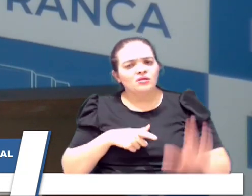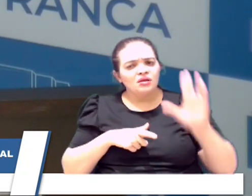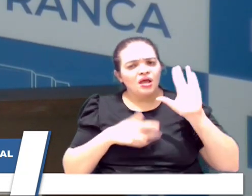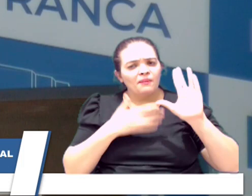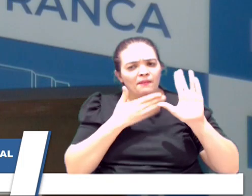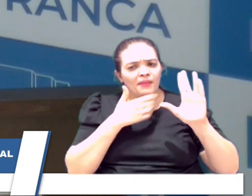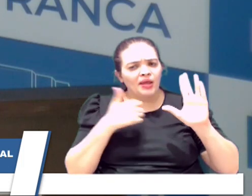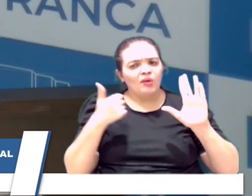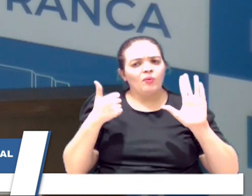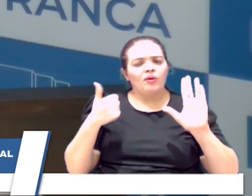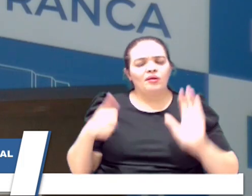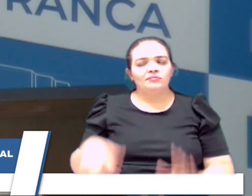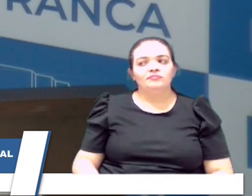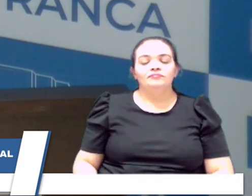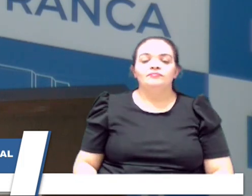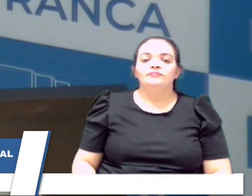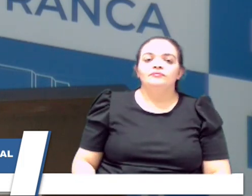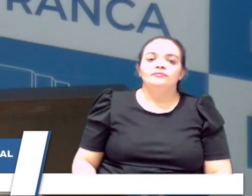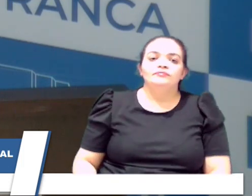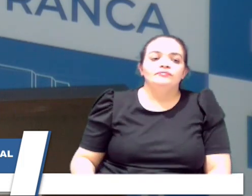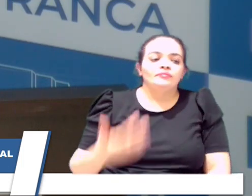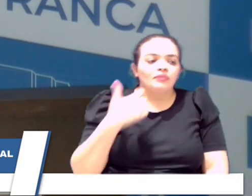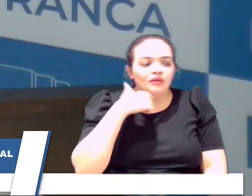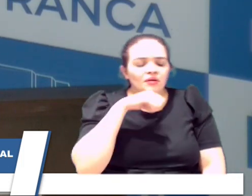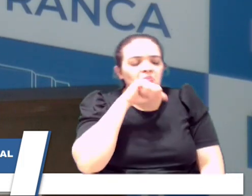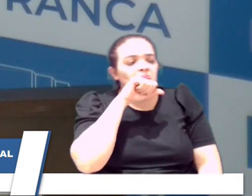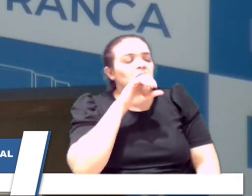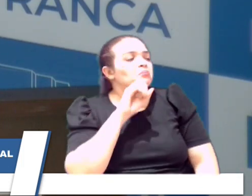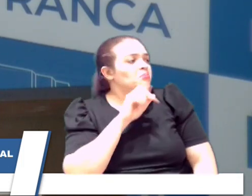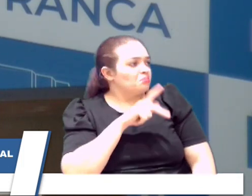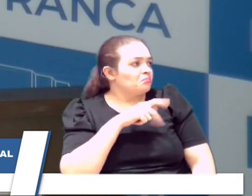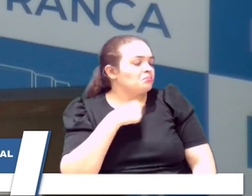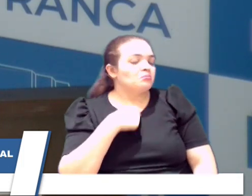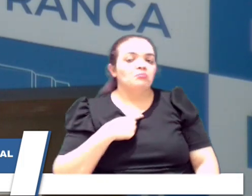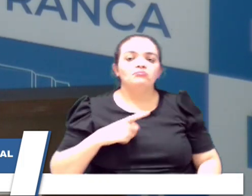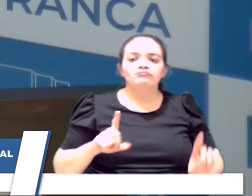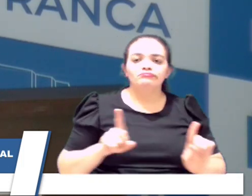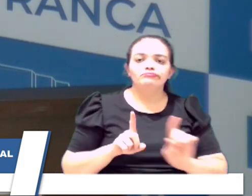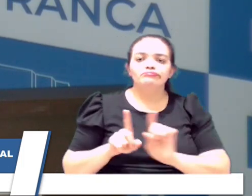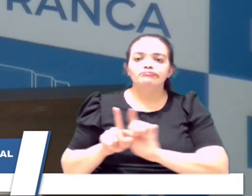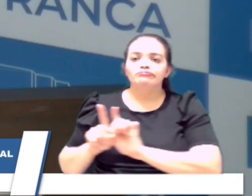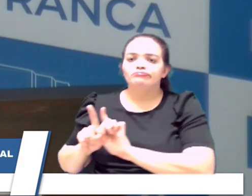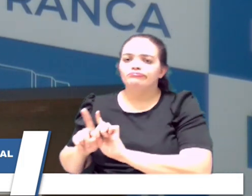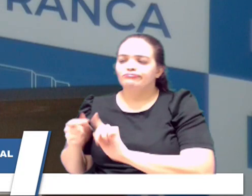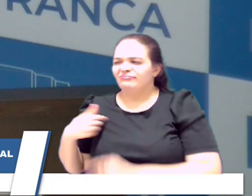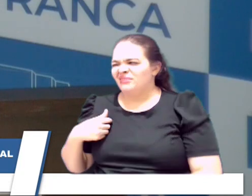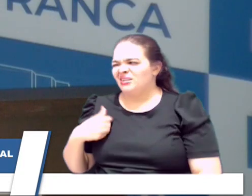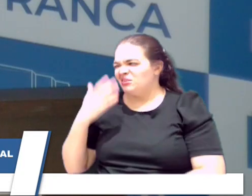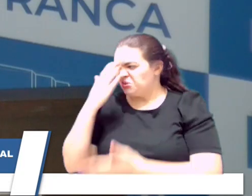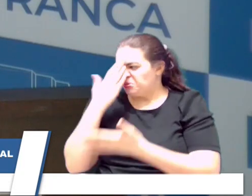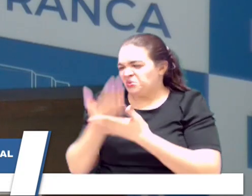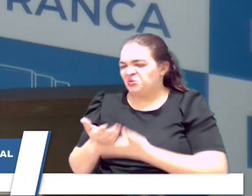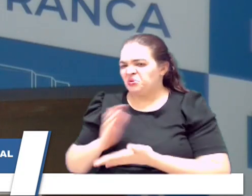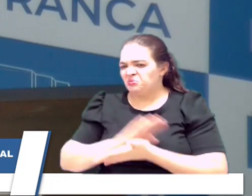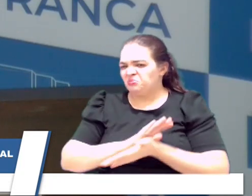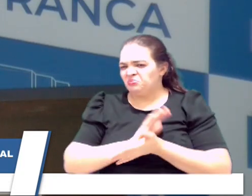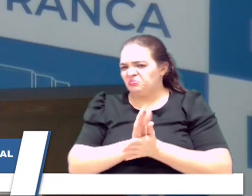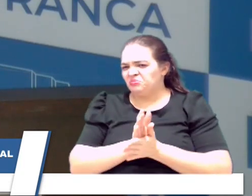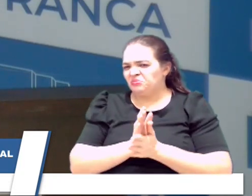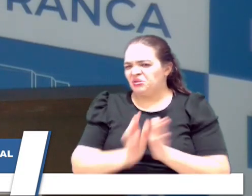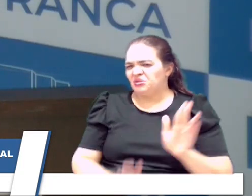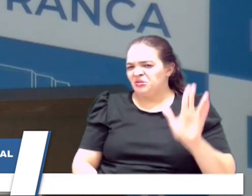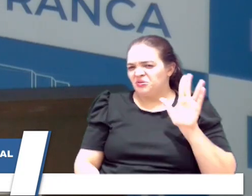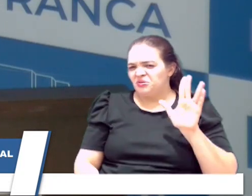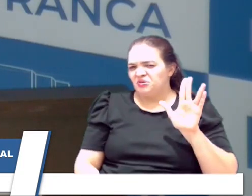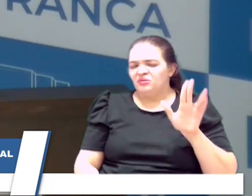né? E minha mãe, beleza, ela foi. E eu não fui muito acreditado, não, porque eu tinha um preconceito com essas coisas de cannabis,